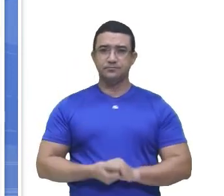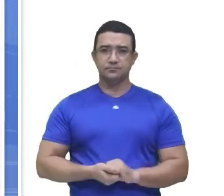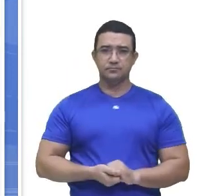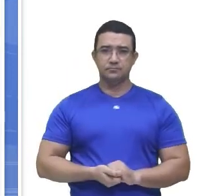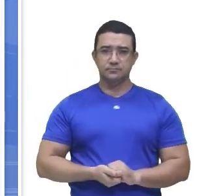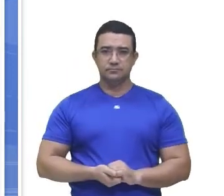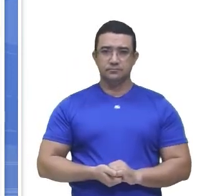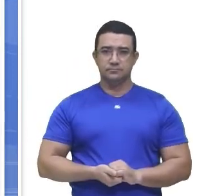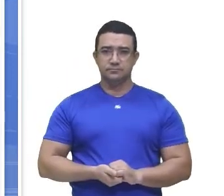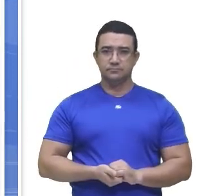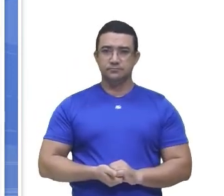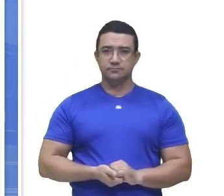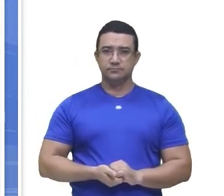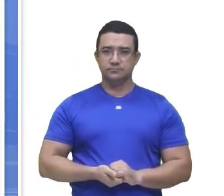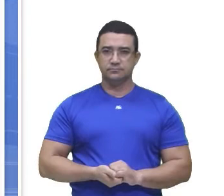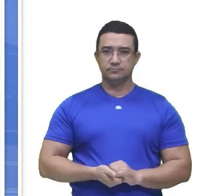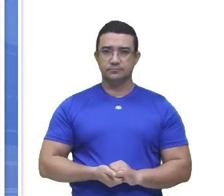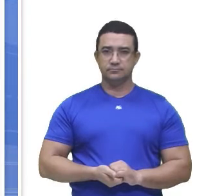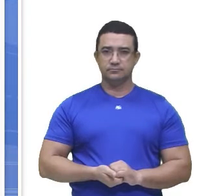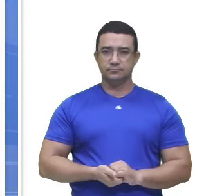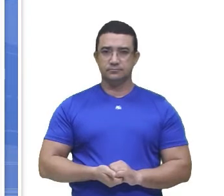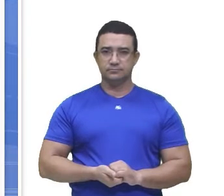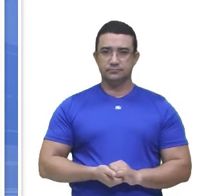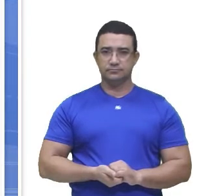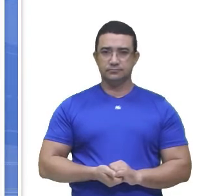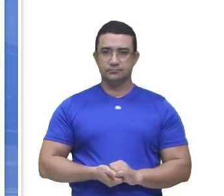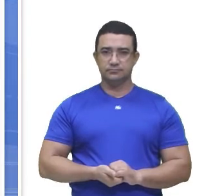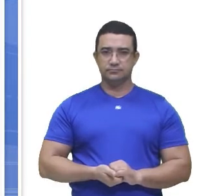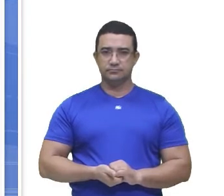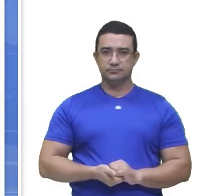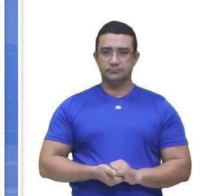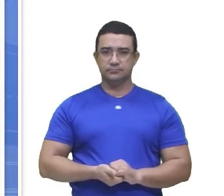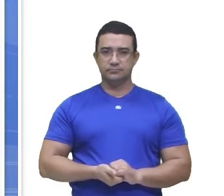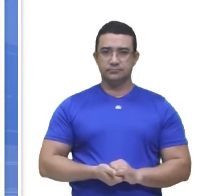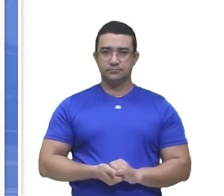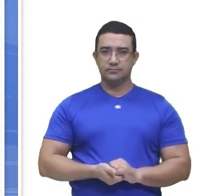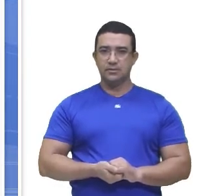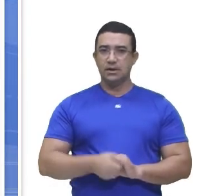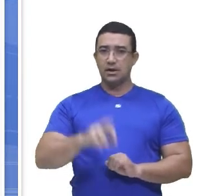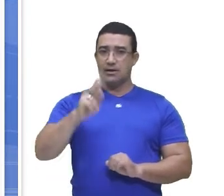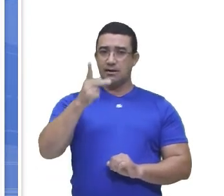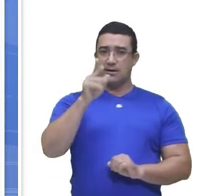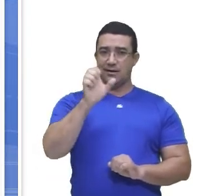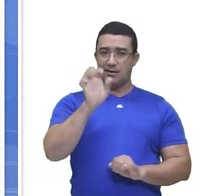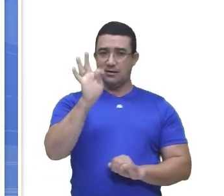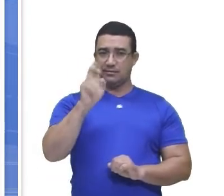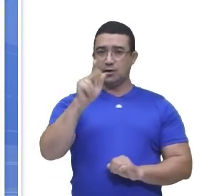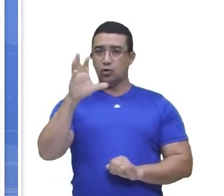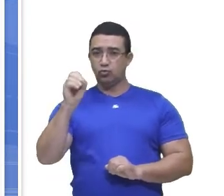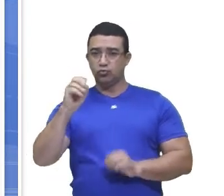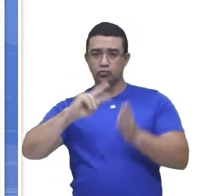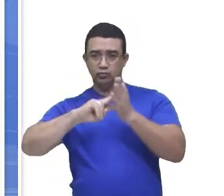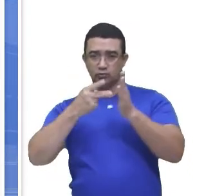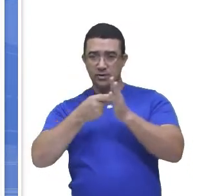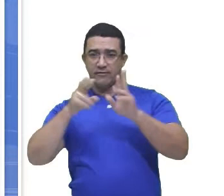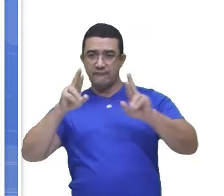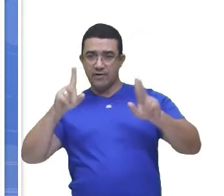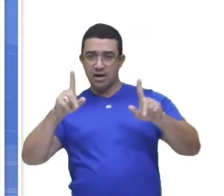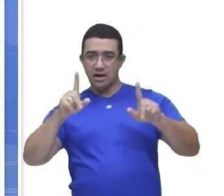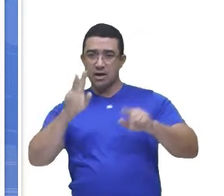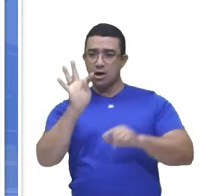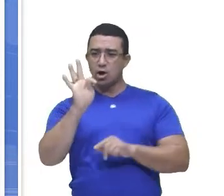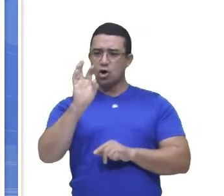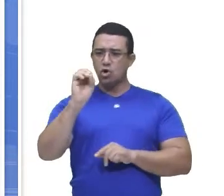essa palavra, nós temos hetero é o quê? O diferente, né? E o tônicas vem da palavra